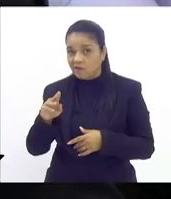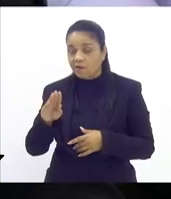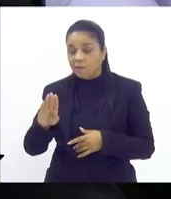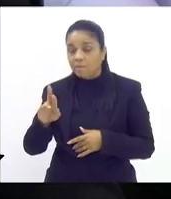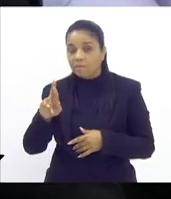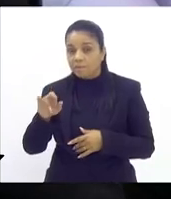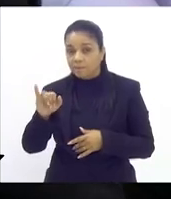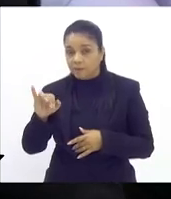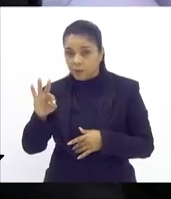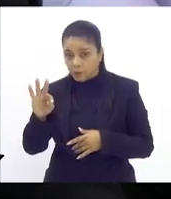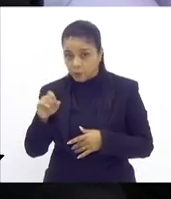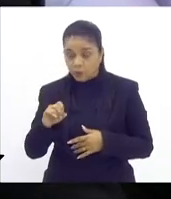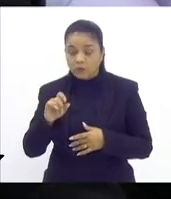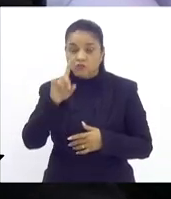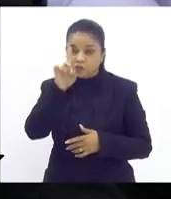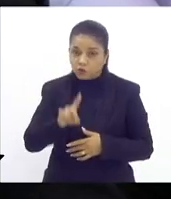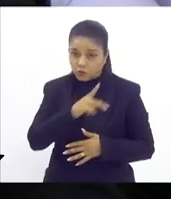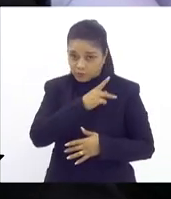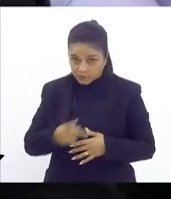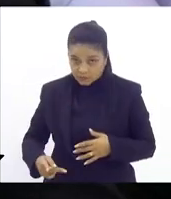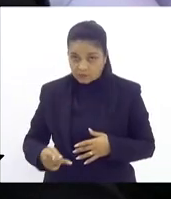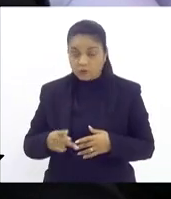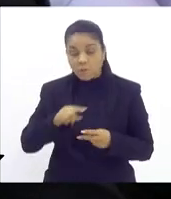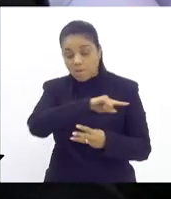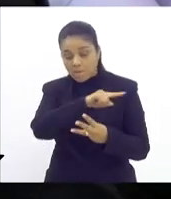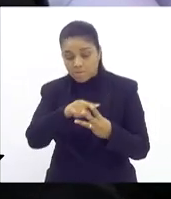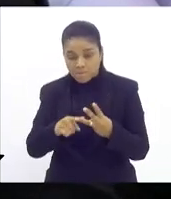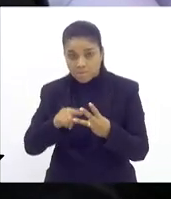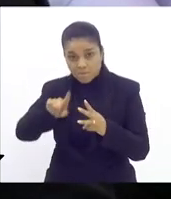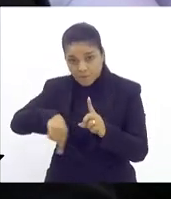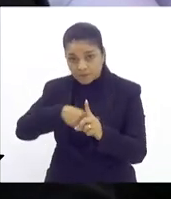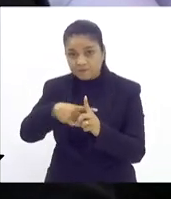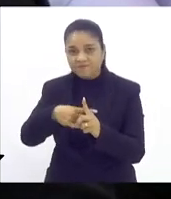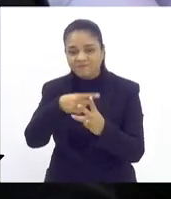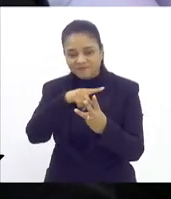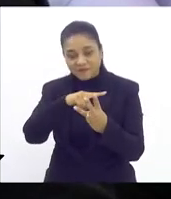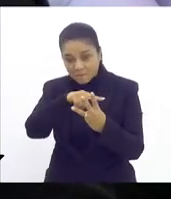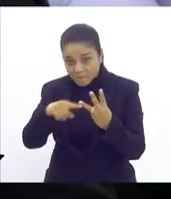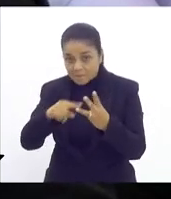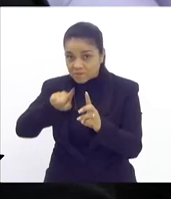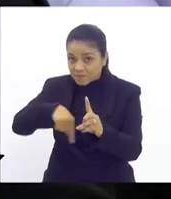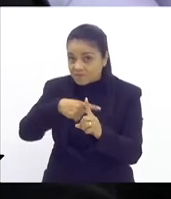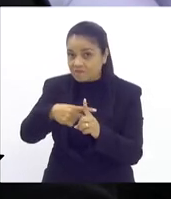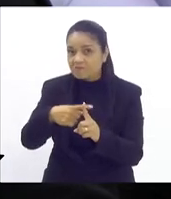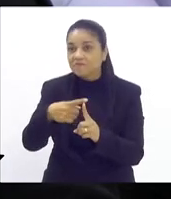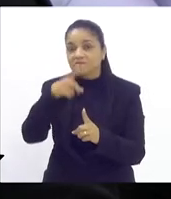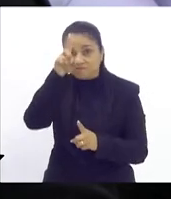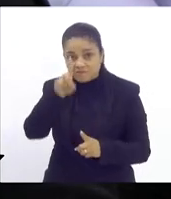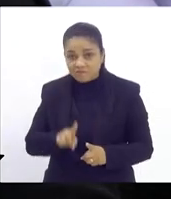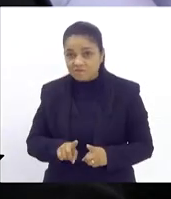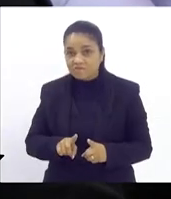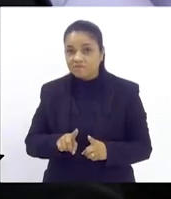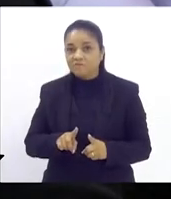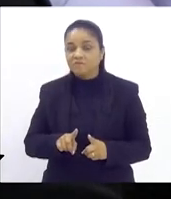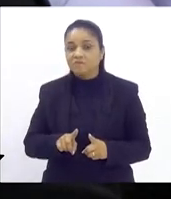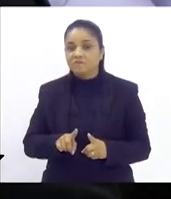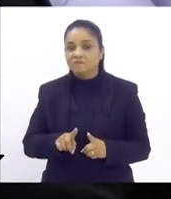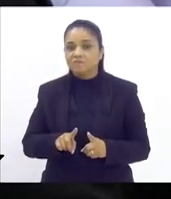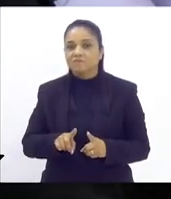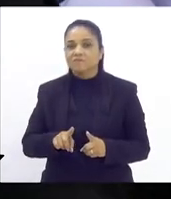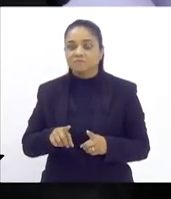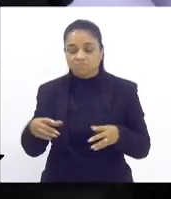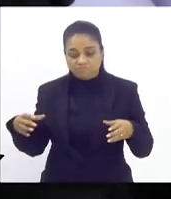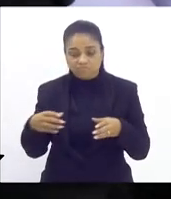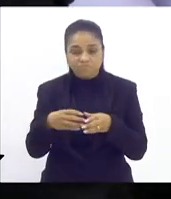Presidente para mais três diretores para garantir que alguém venha eu acho que vai ficar mais difícil a direção